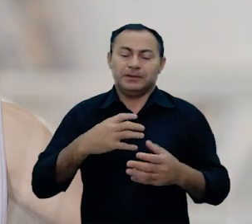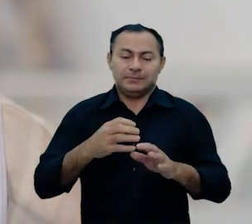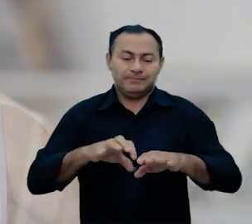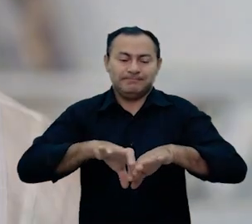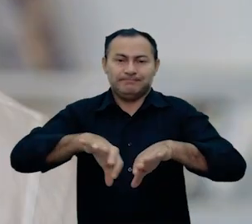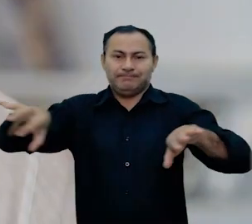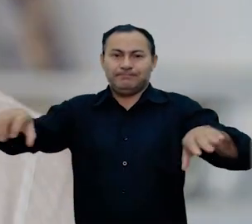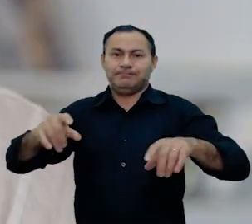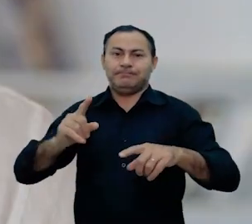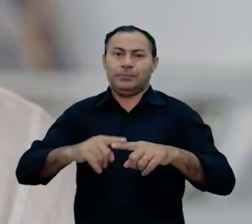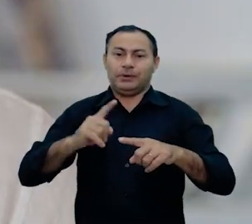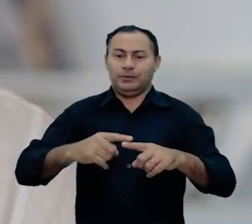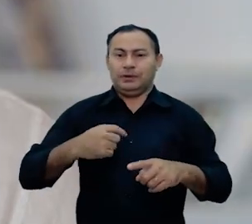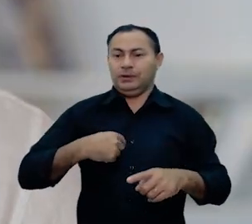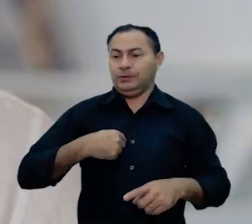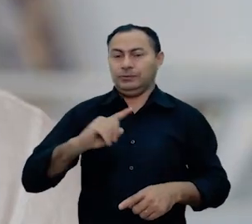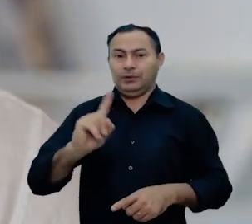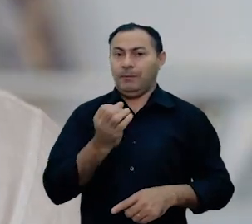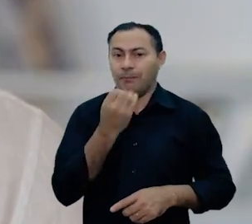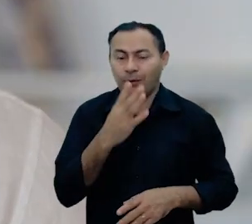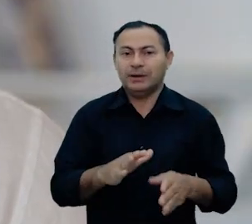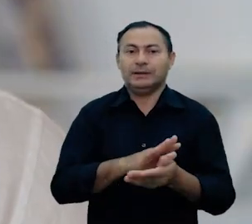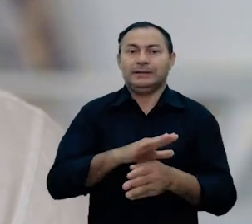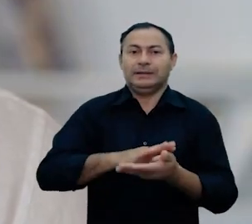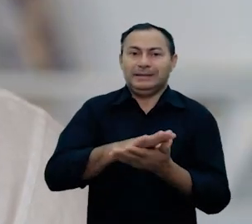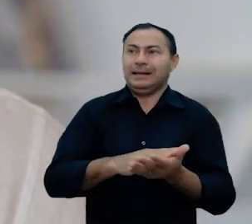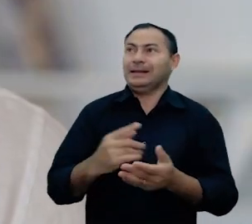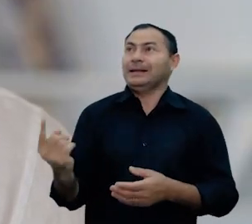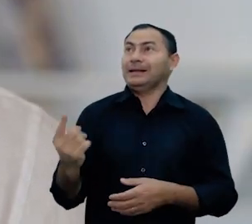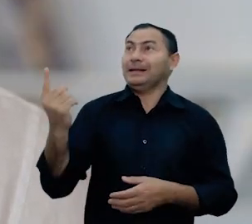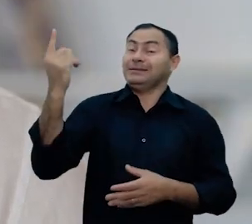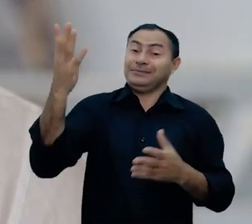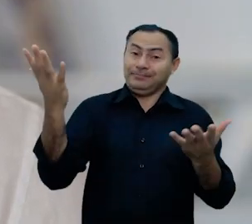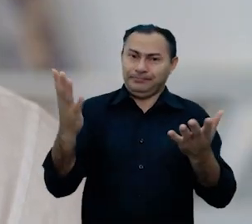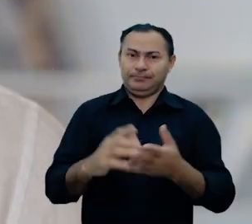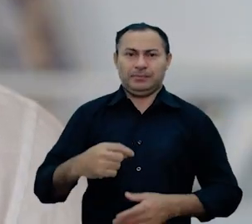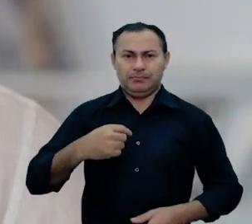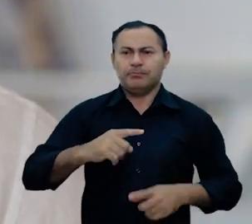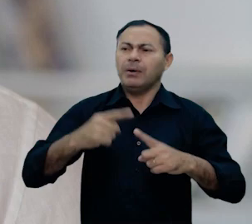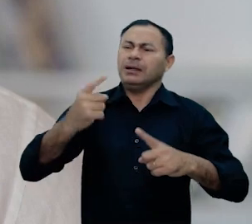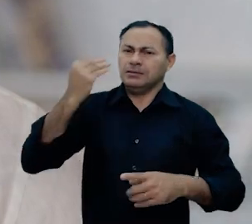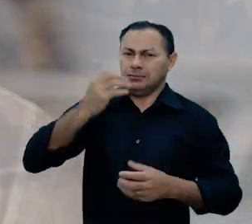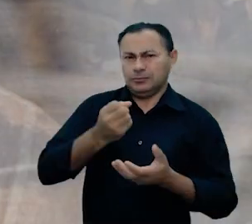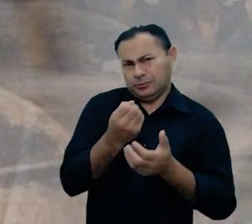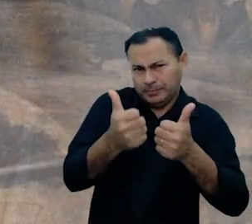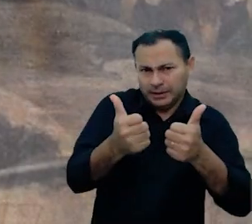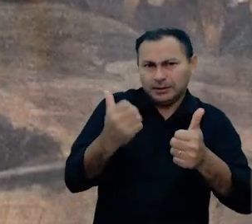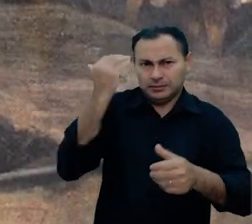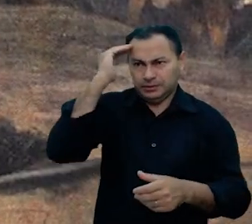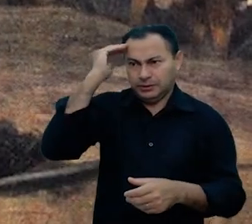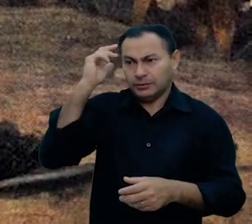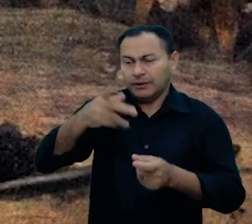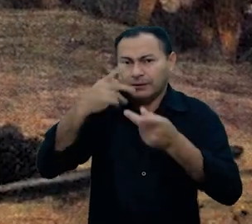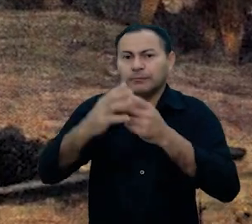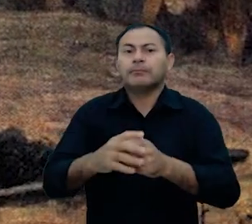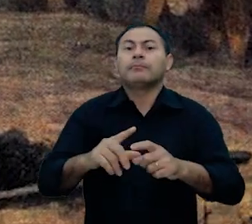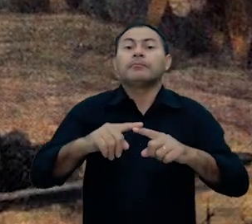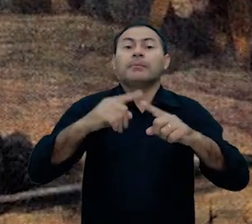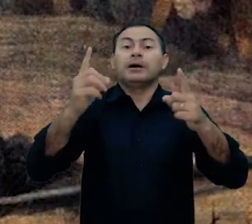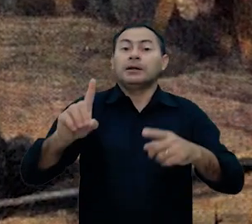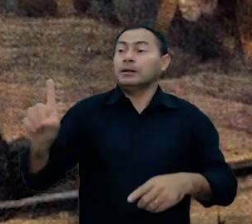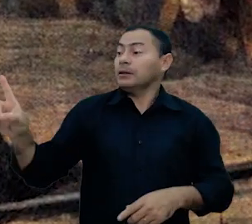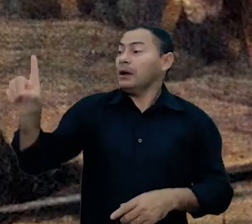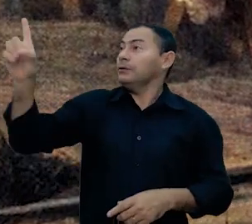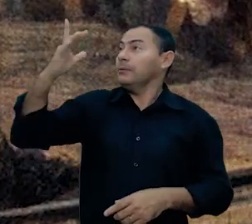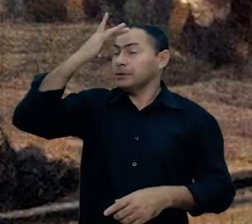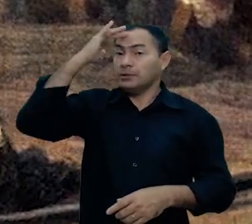me excluiu totalmente, porque eu não era nem bom e nem grande. Bom, tudo bem, eu entendi o que ele quis dizer. Davi era um homem grande e